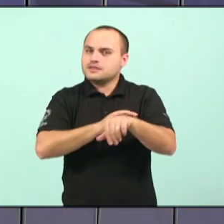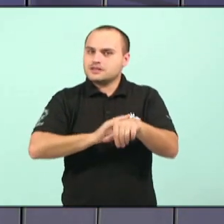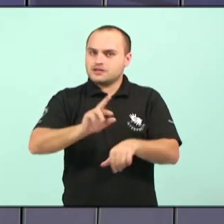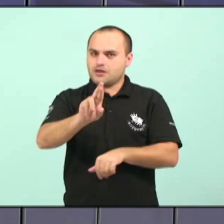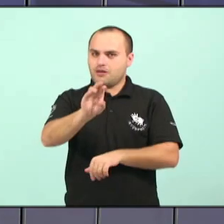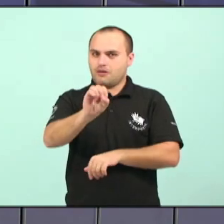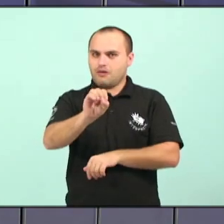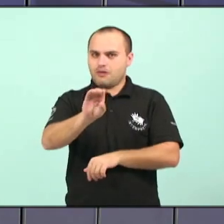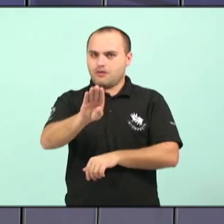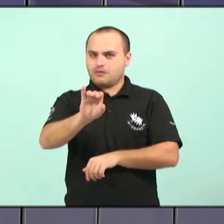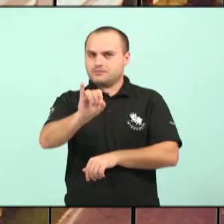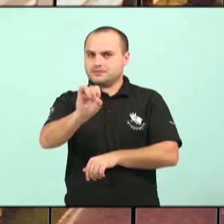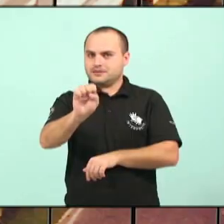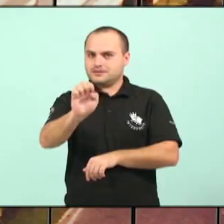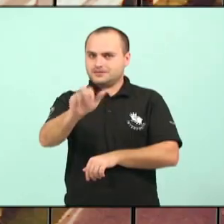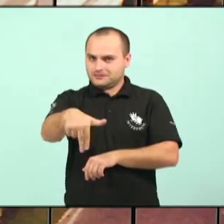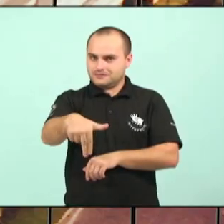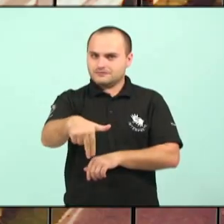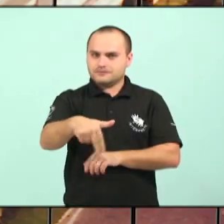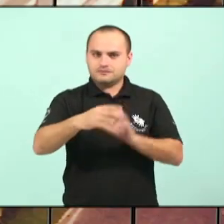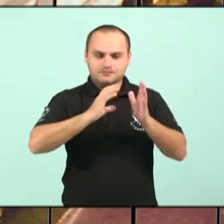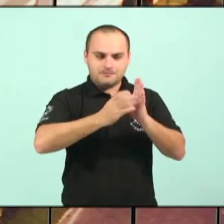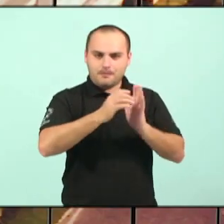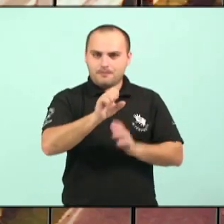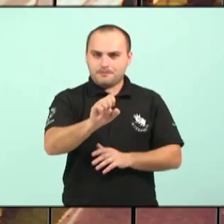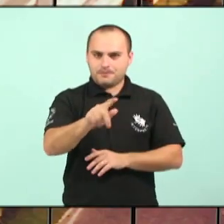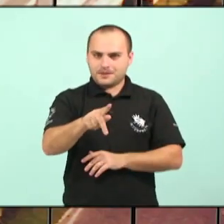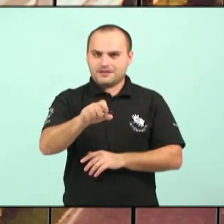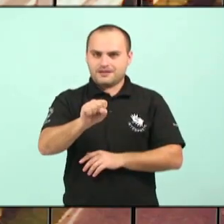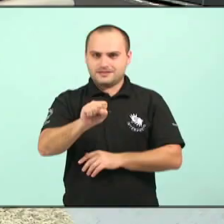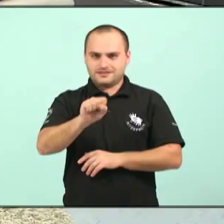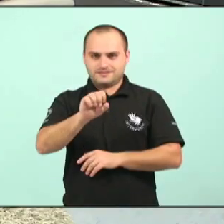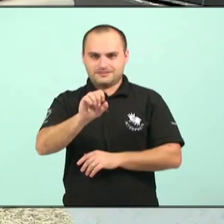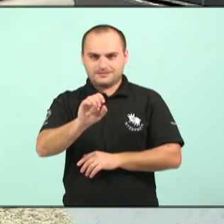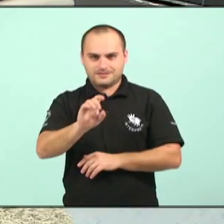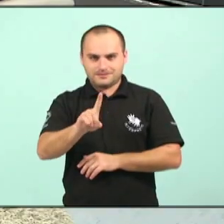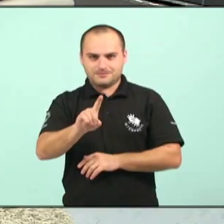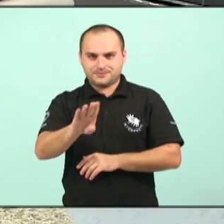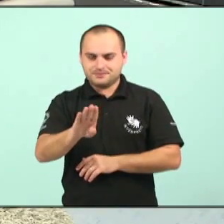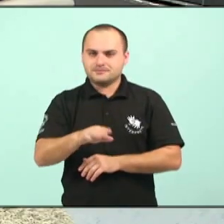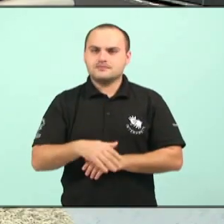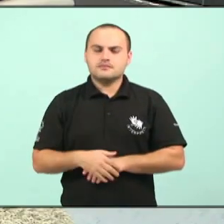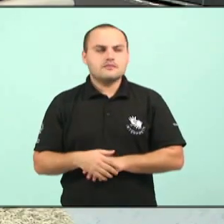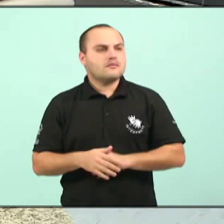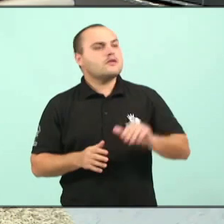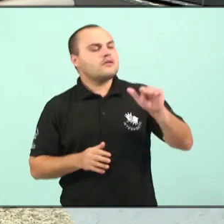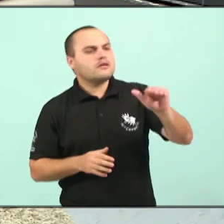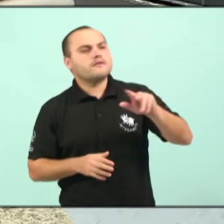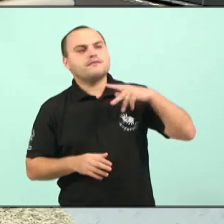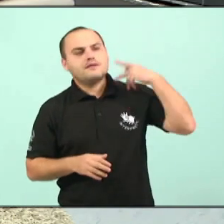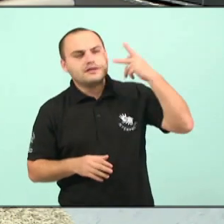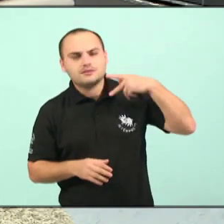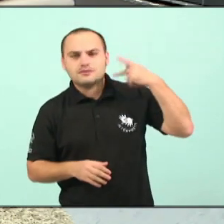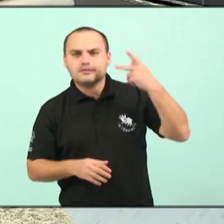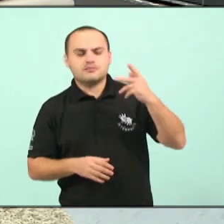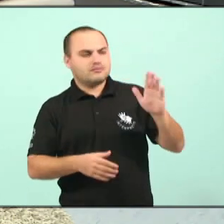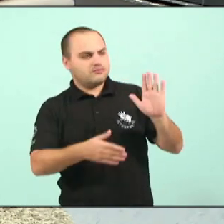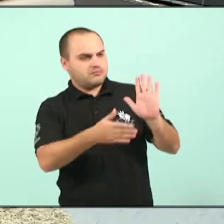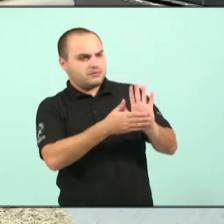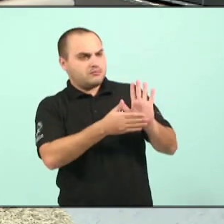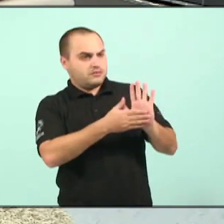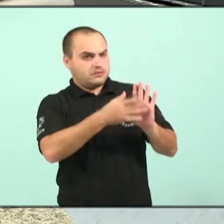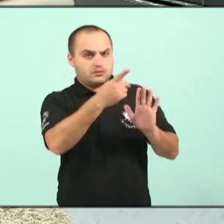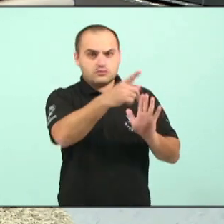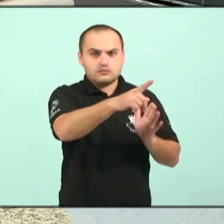do PSDB. Vereador, proposta sua, requerimento seu, e